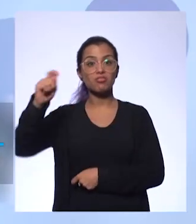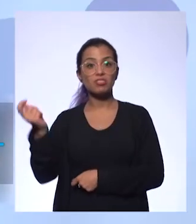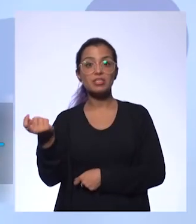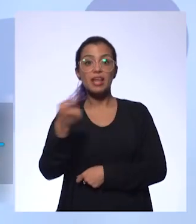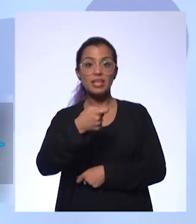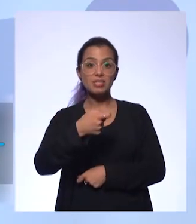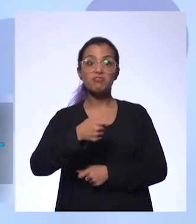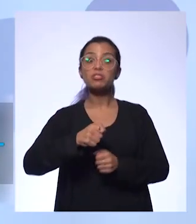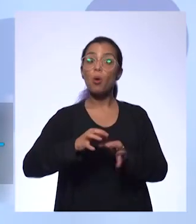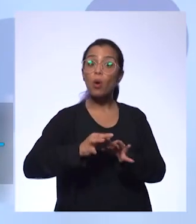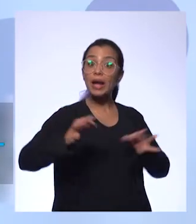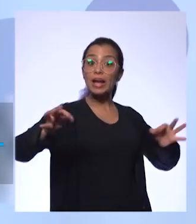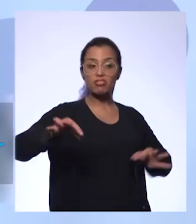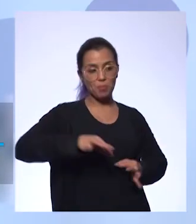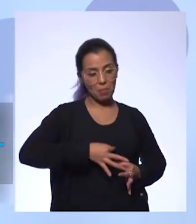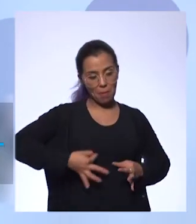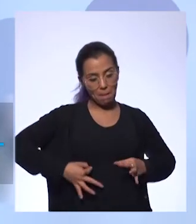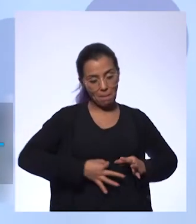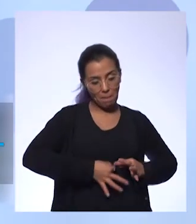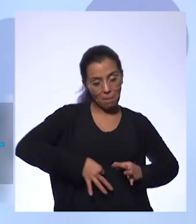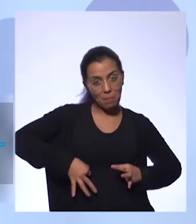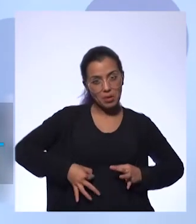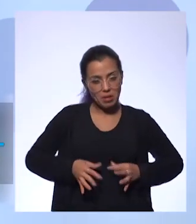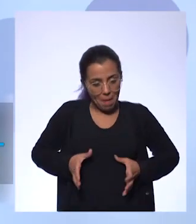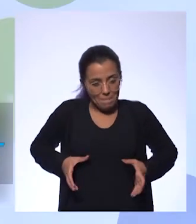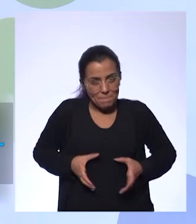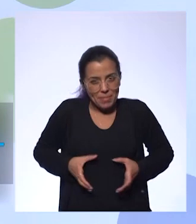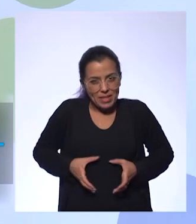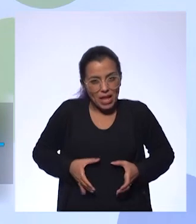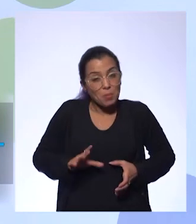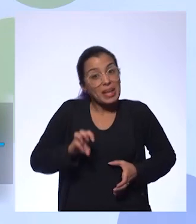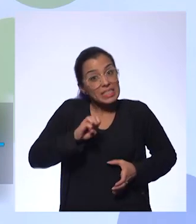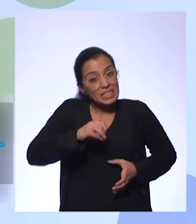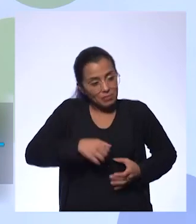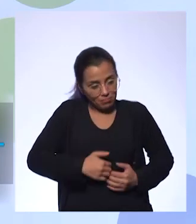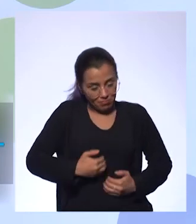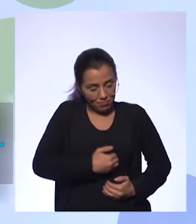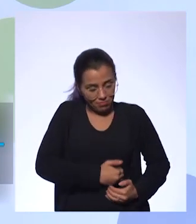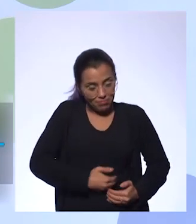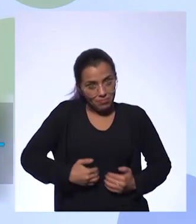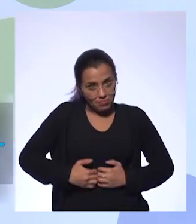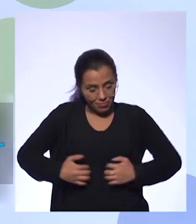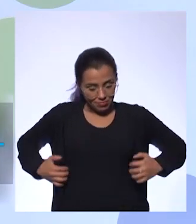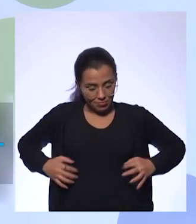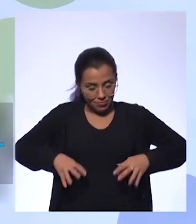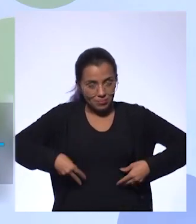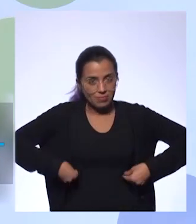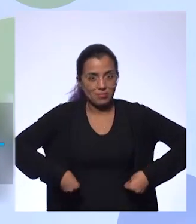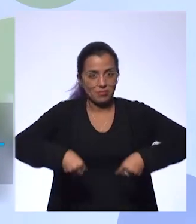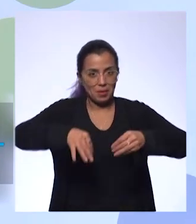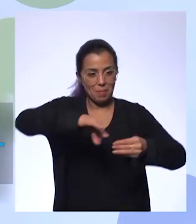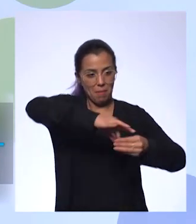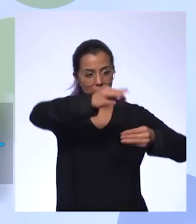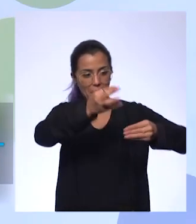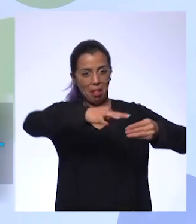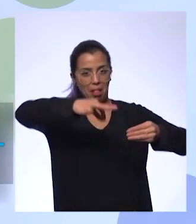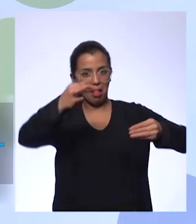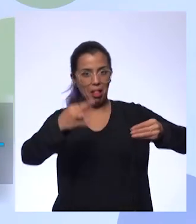longo aí para chegar até o fim, né? Então, essa questão toda da absorção, né, ela só é